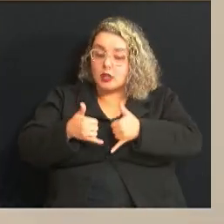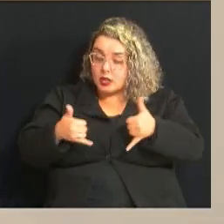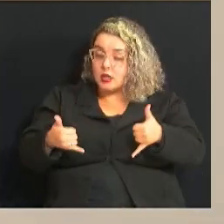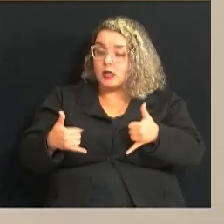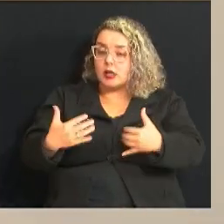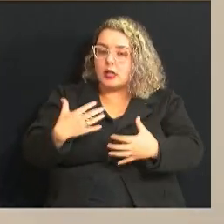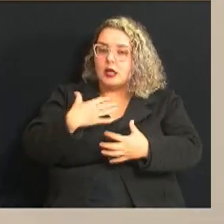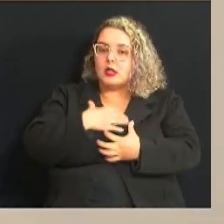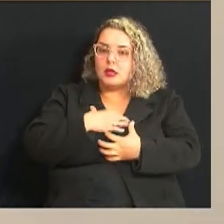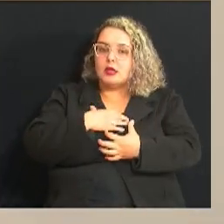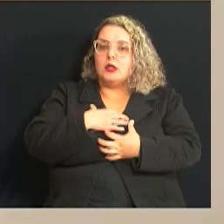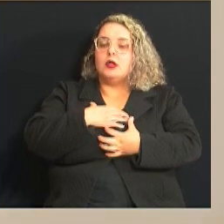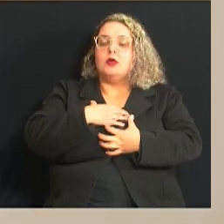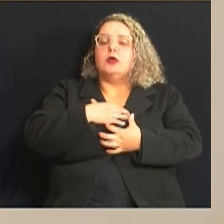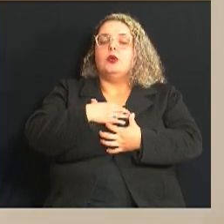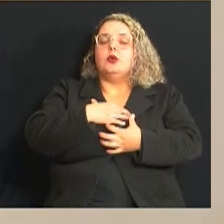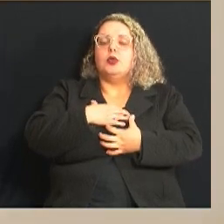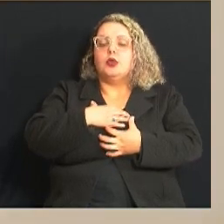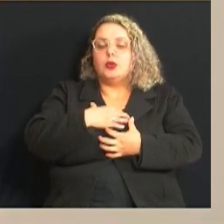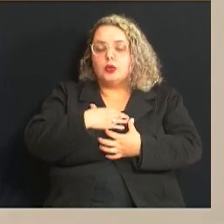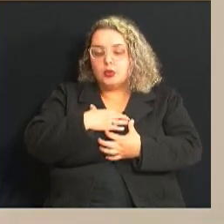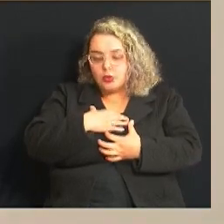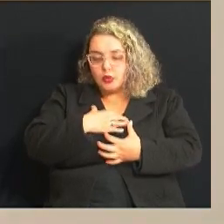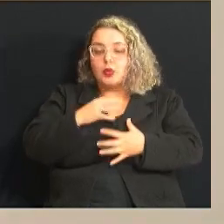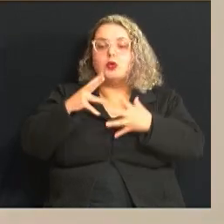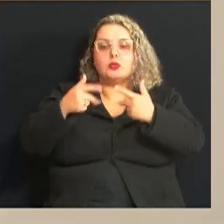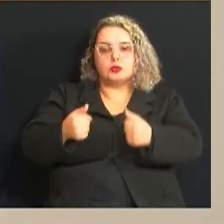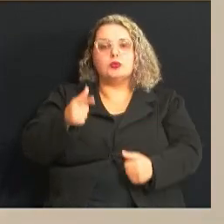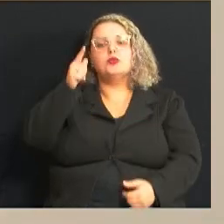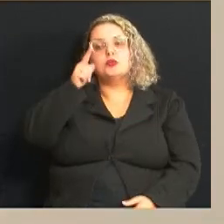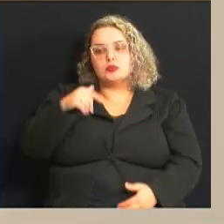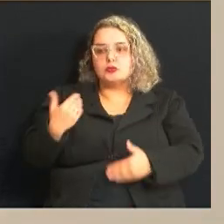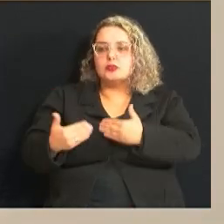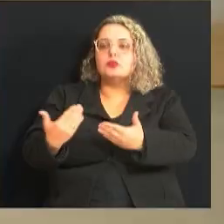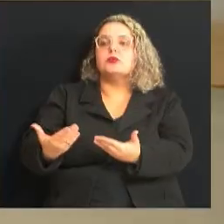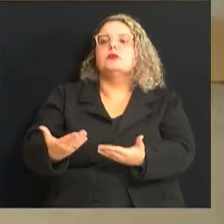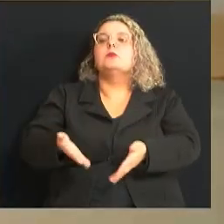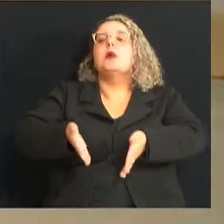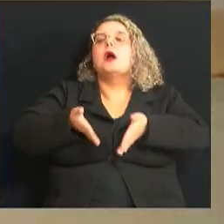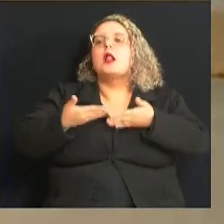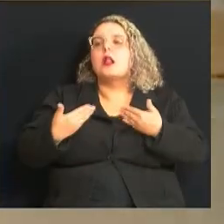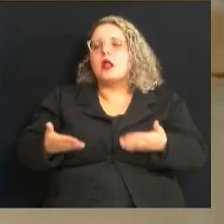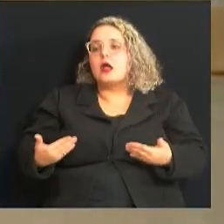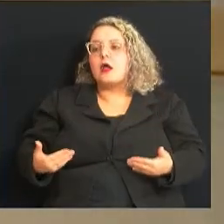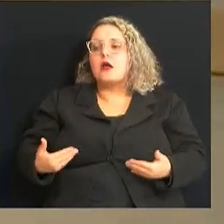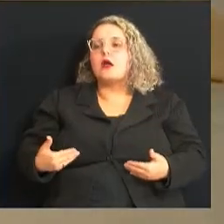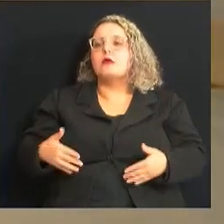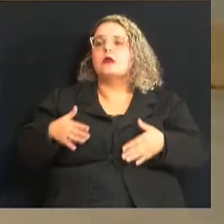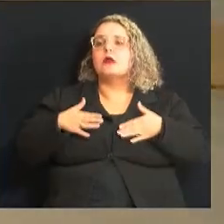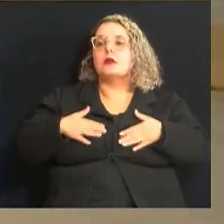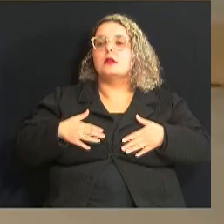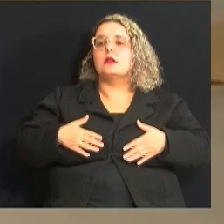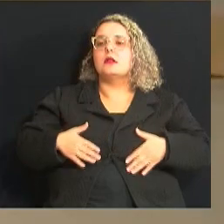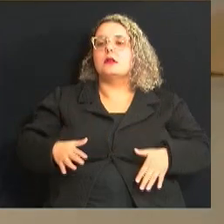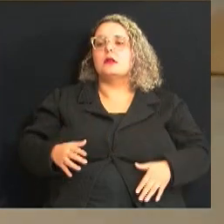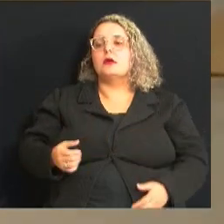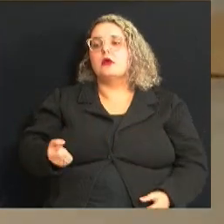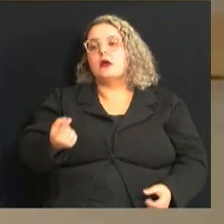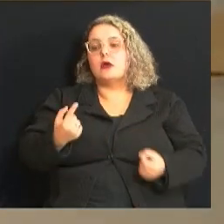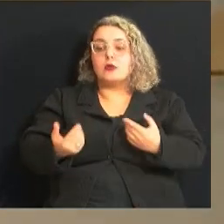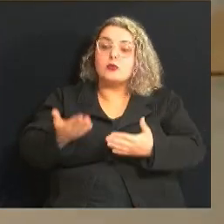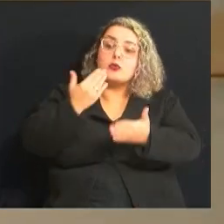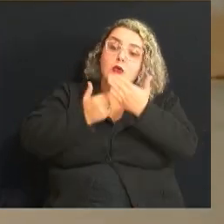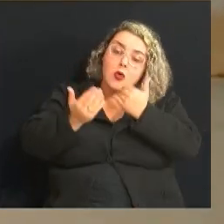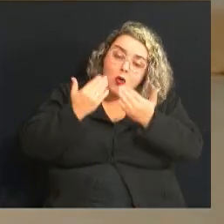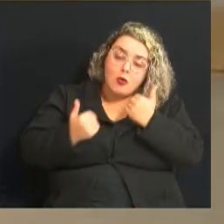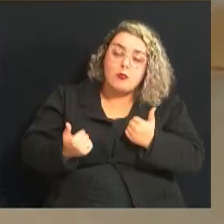de, mesmo com tudo, eu consigo passar pelo processo de uma forma mais leve, mais tranquila. Então muitos voltam a comer,